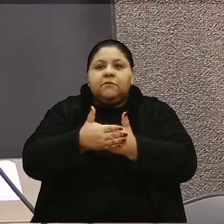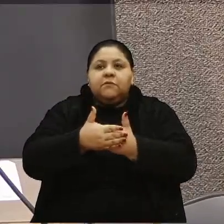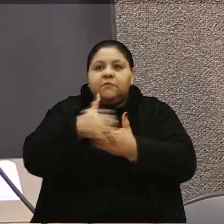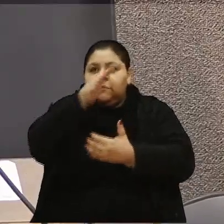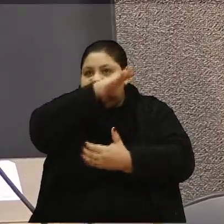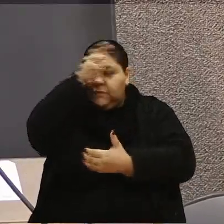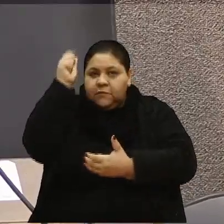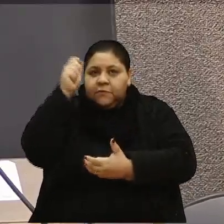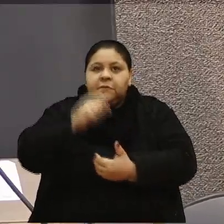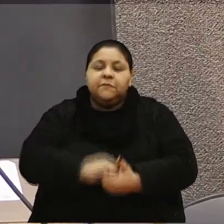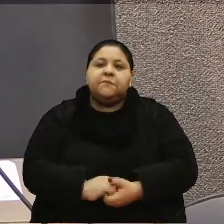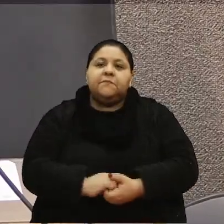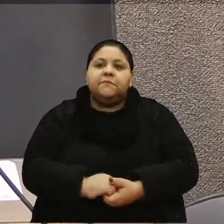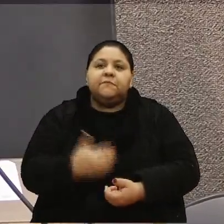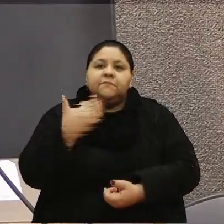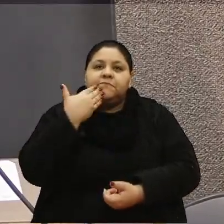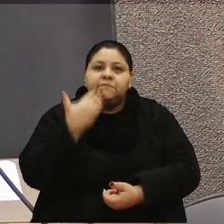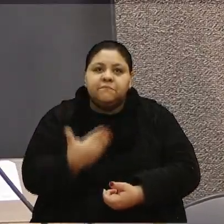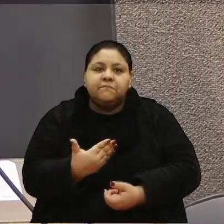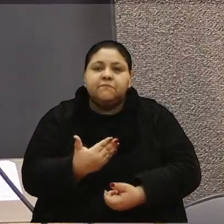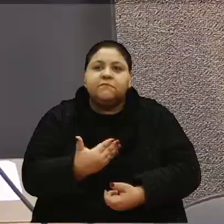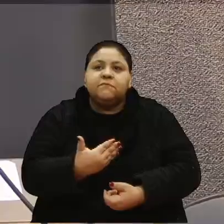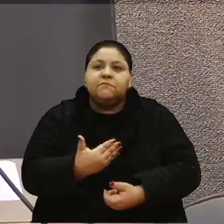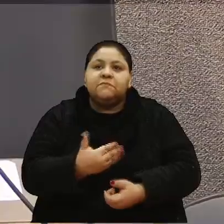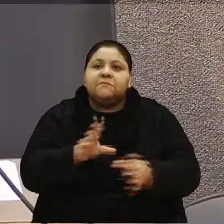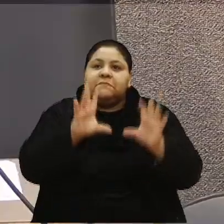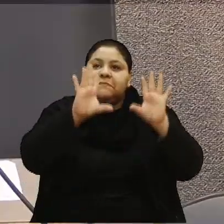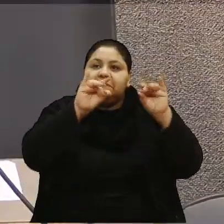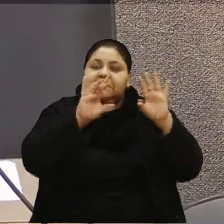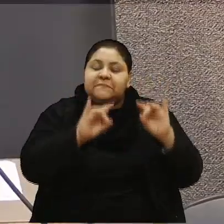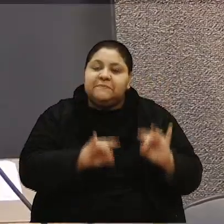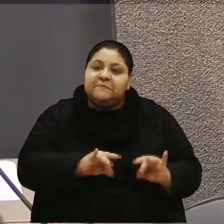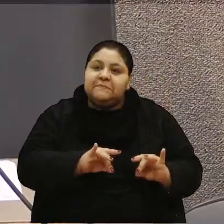municipal. E pedir um voto aqui, em especial,